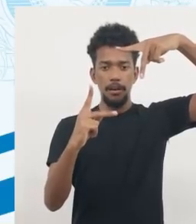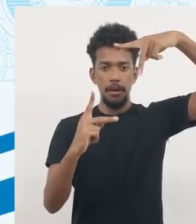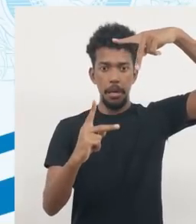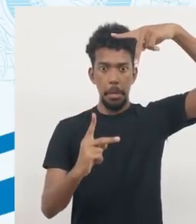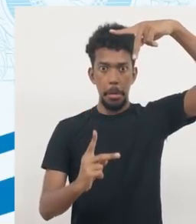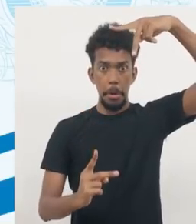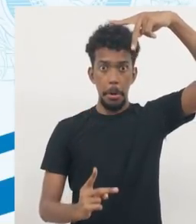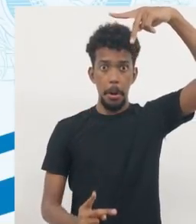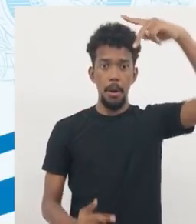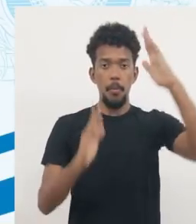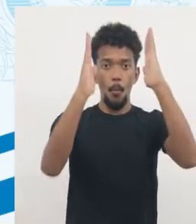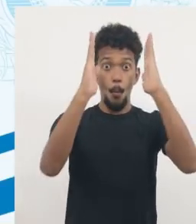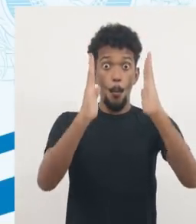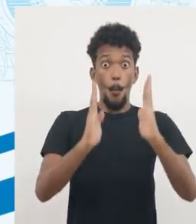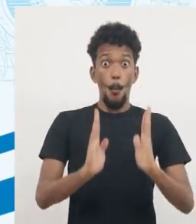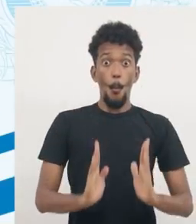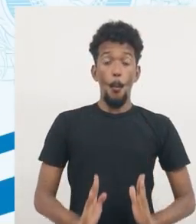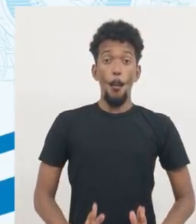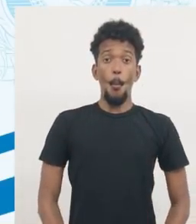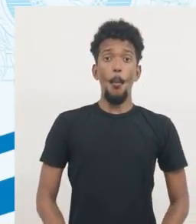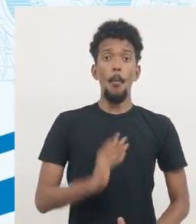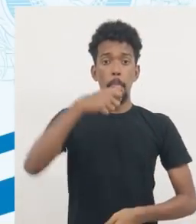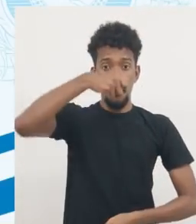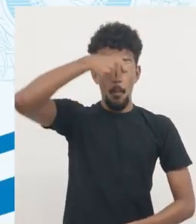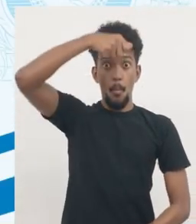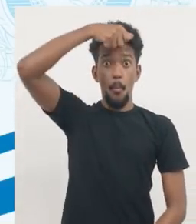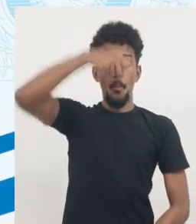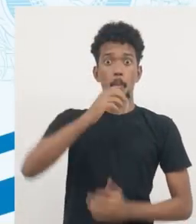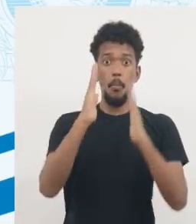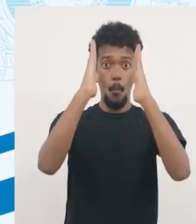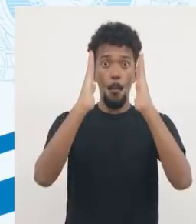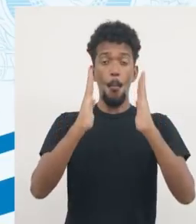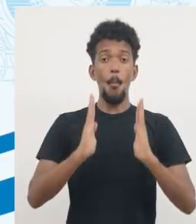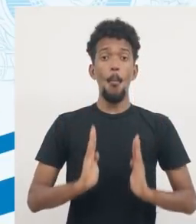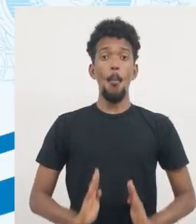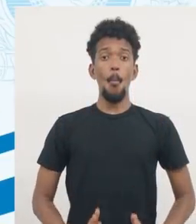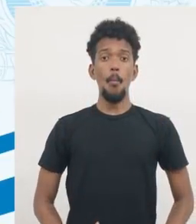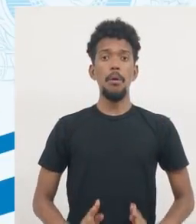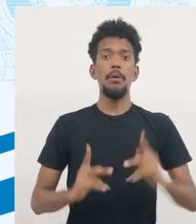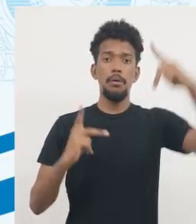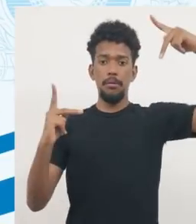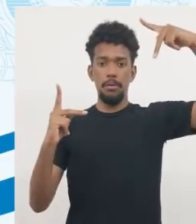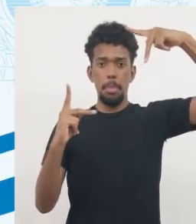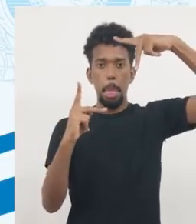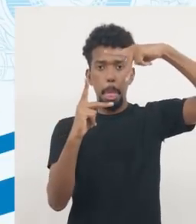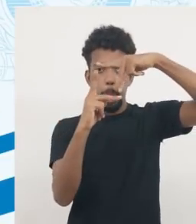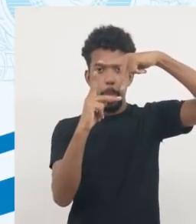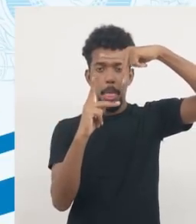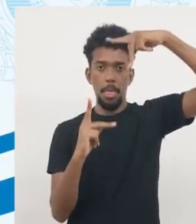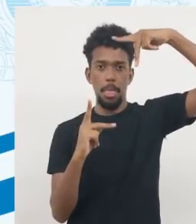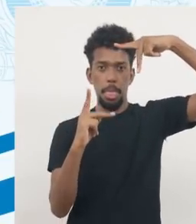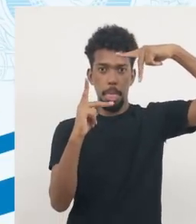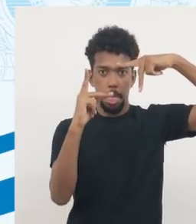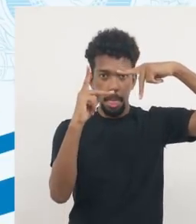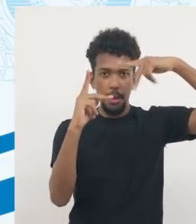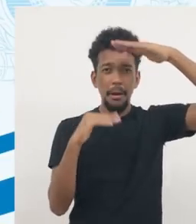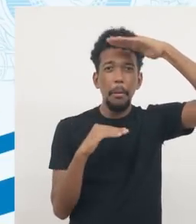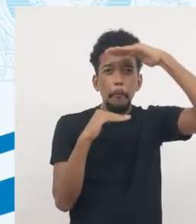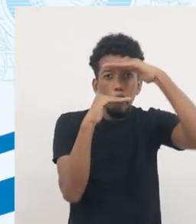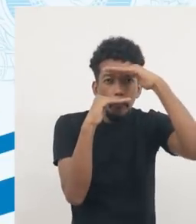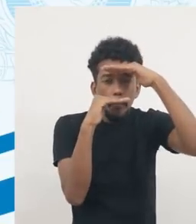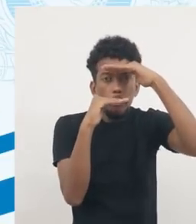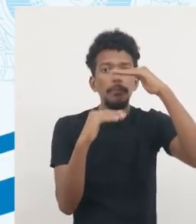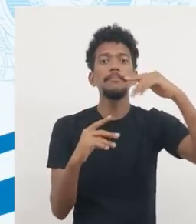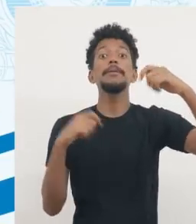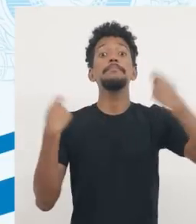obedece à proporção correta? Como é que fica? Ou a figura fica muito achatada ou muito esticada. Pois é, quando você